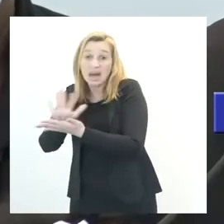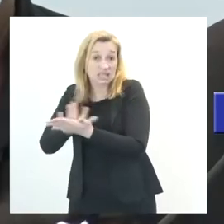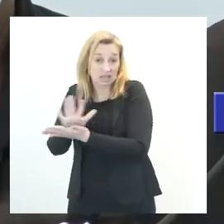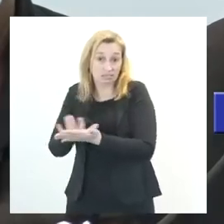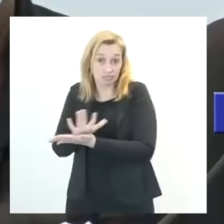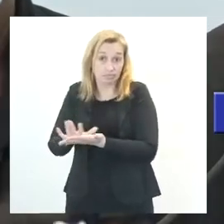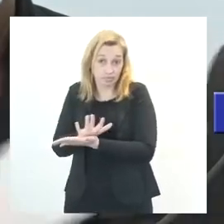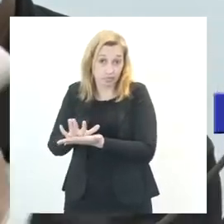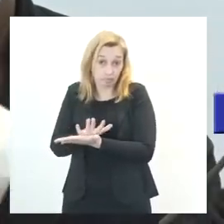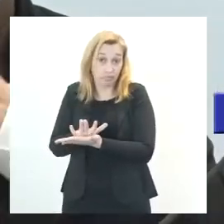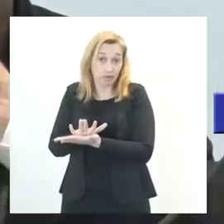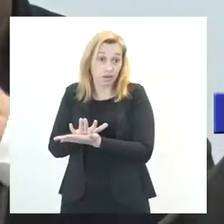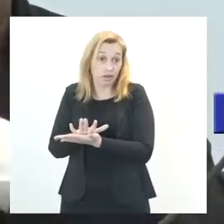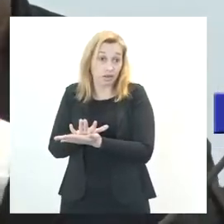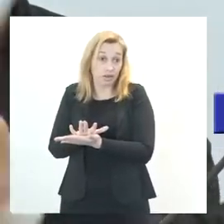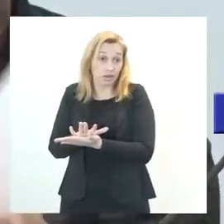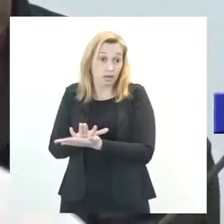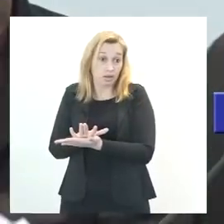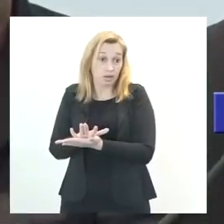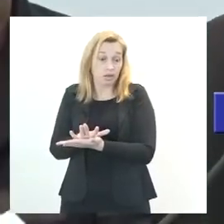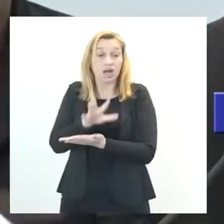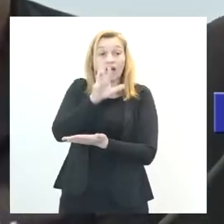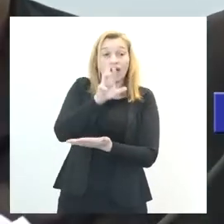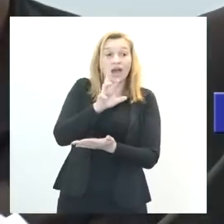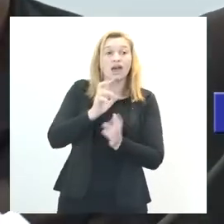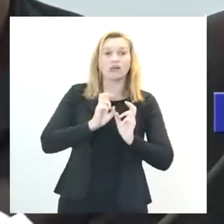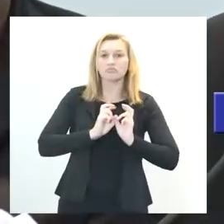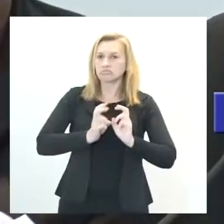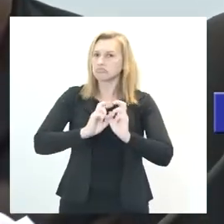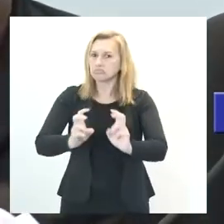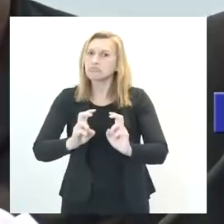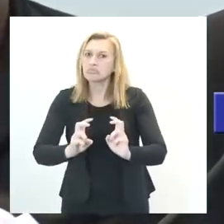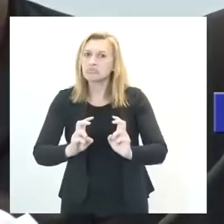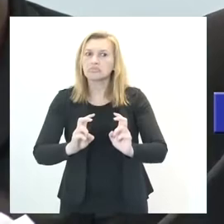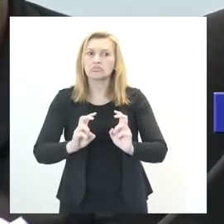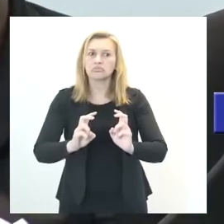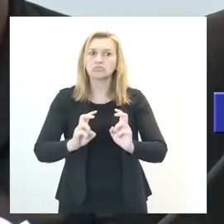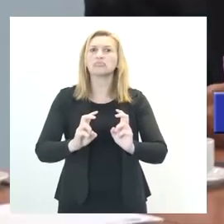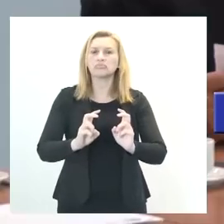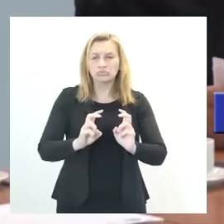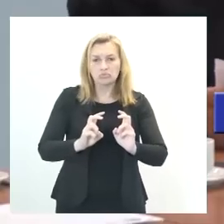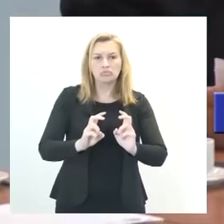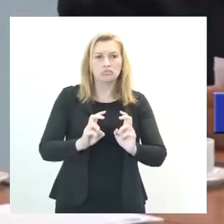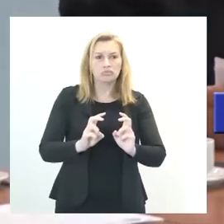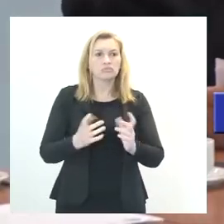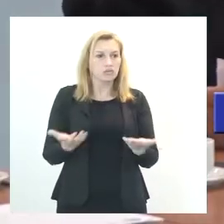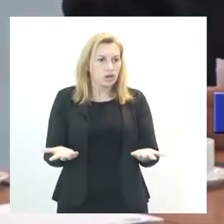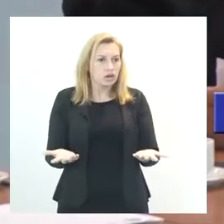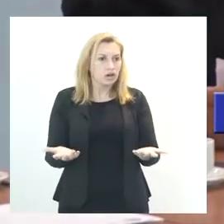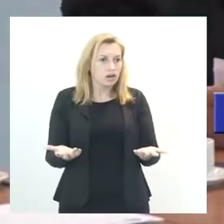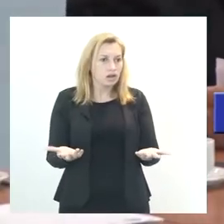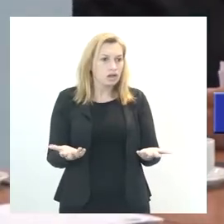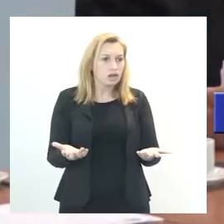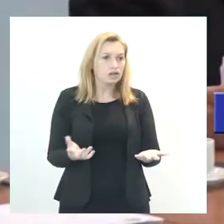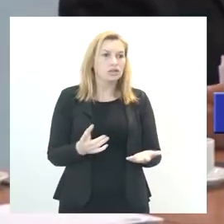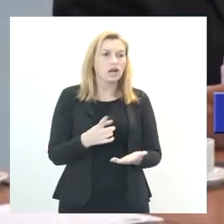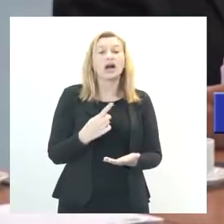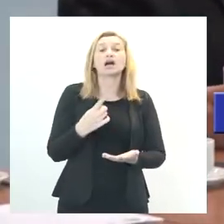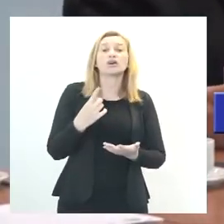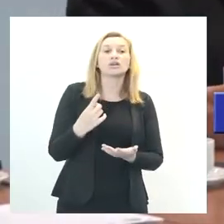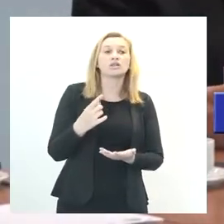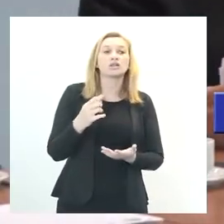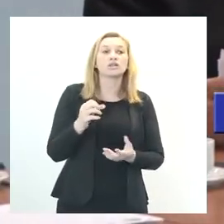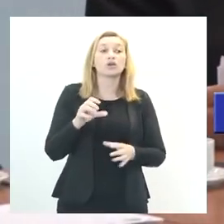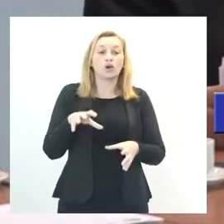à Rede Ferroviária Federal Lloyd brasileiro foi extinto as nossas Siderúrgicas